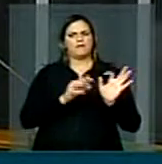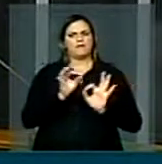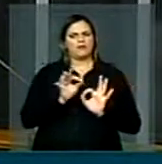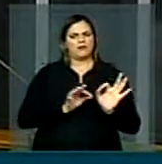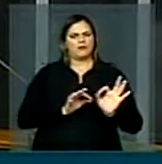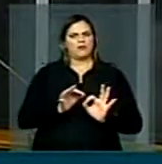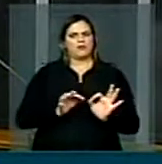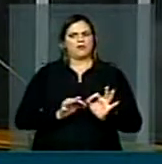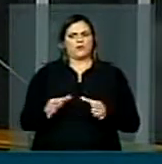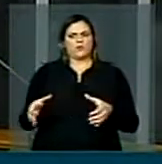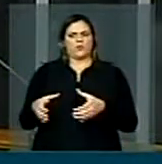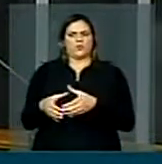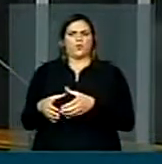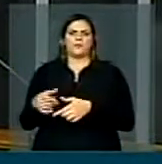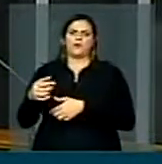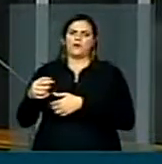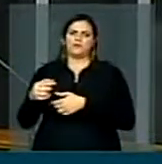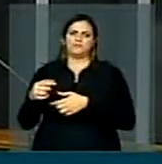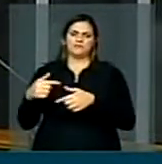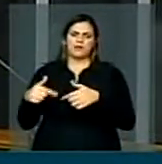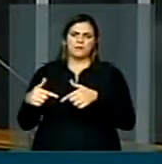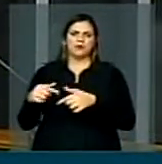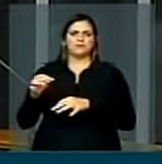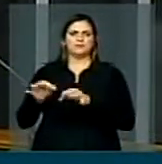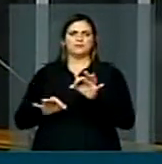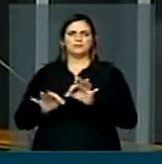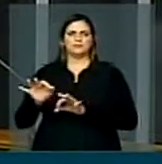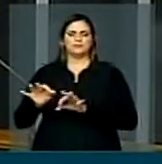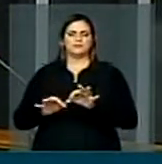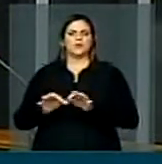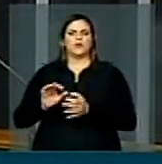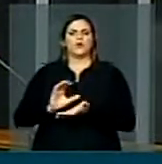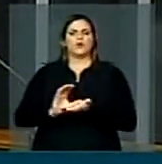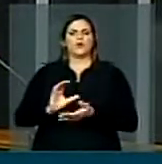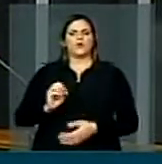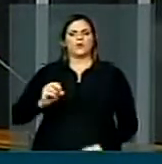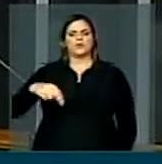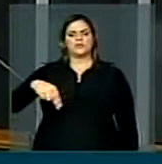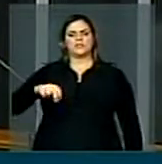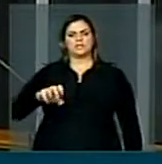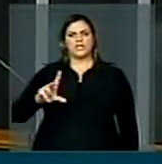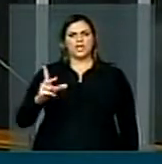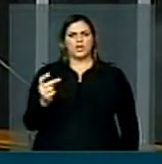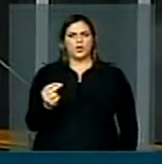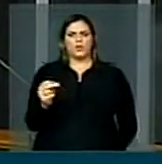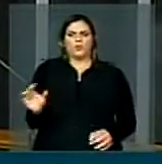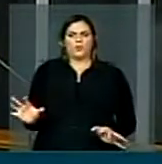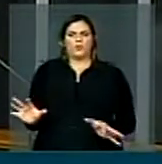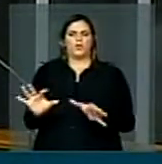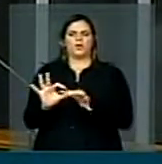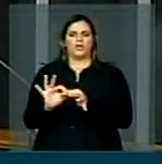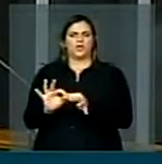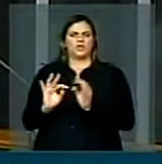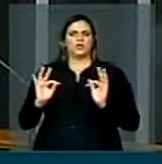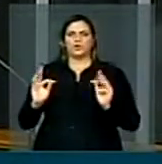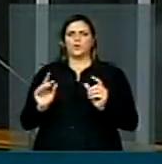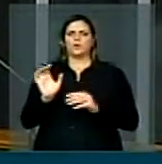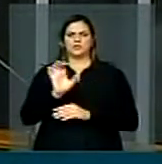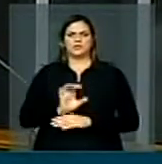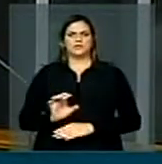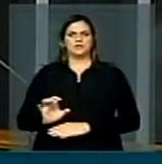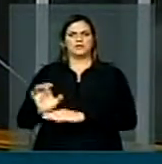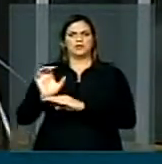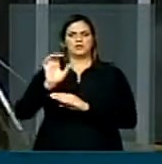organização da categoria, os conselhos regionais dos despachantes documentalistas, unidos em todos os estados